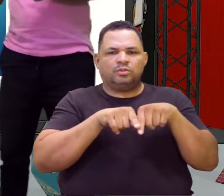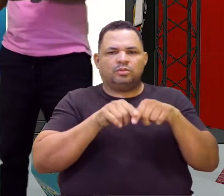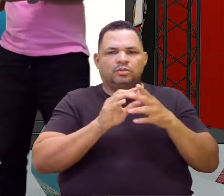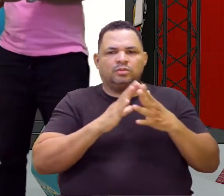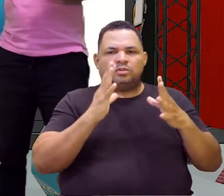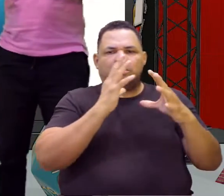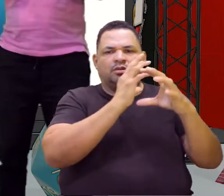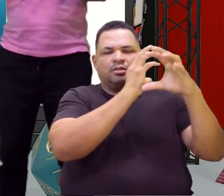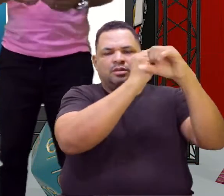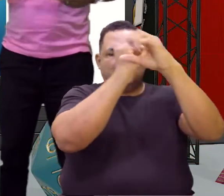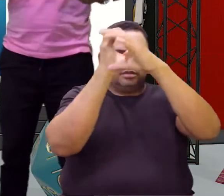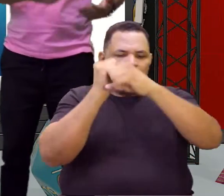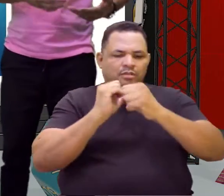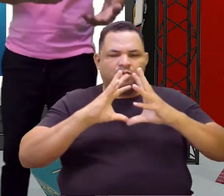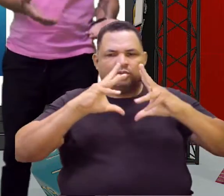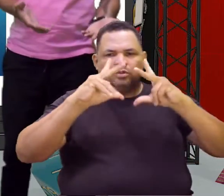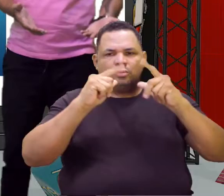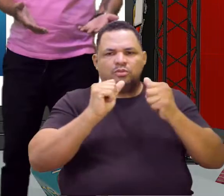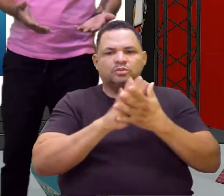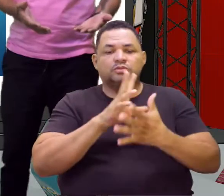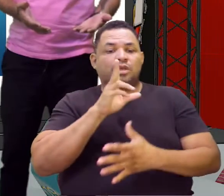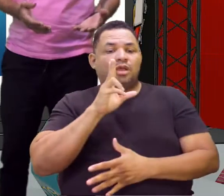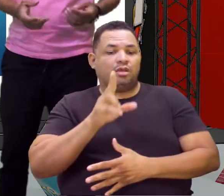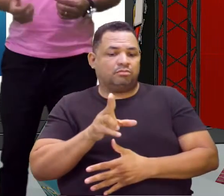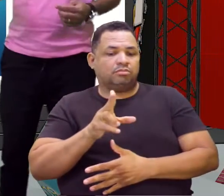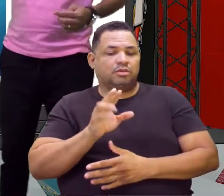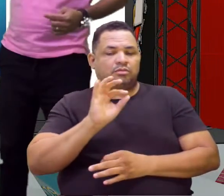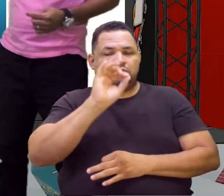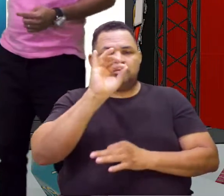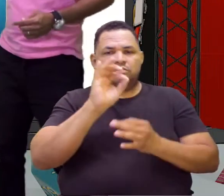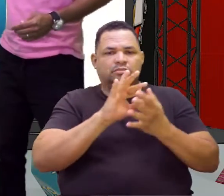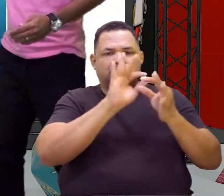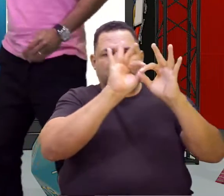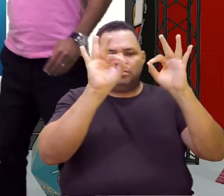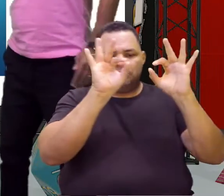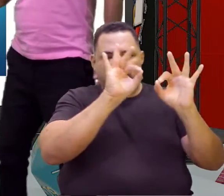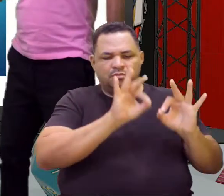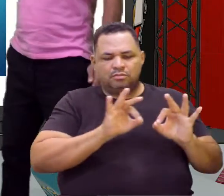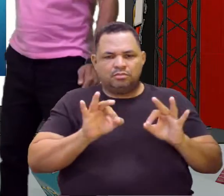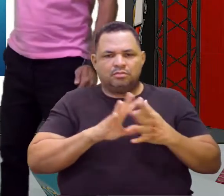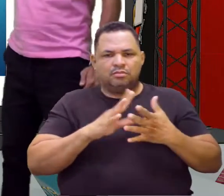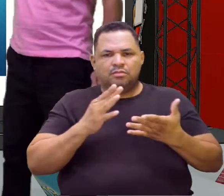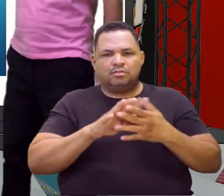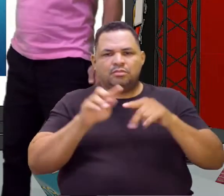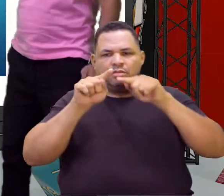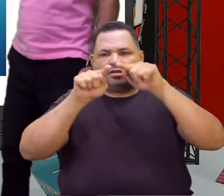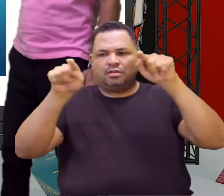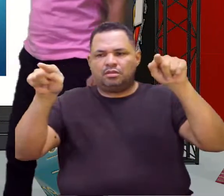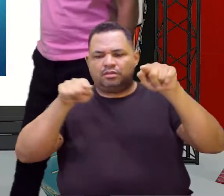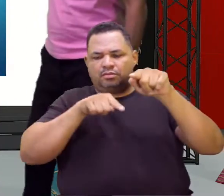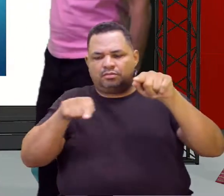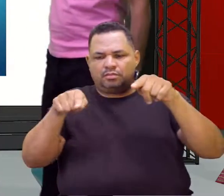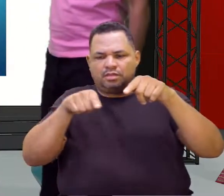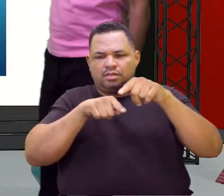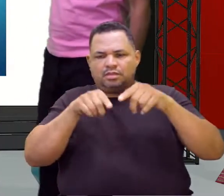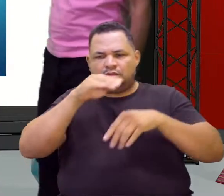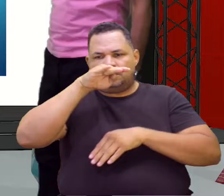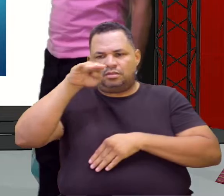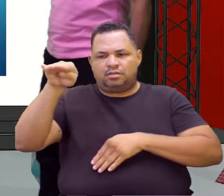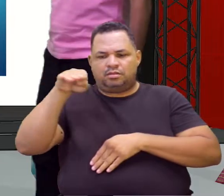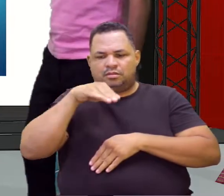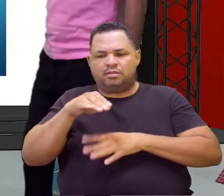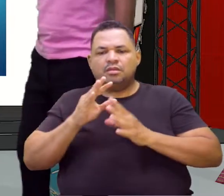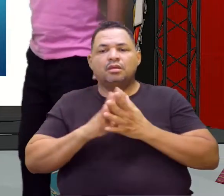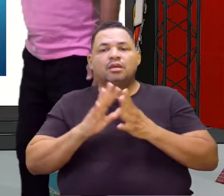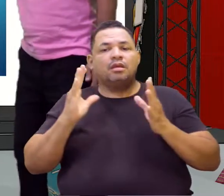vai calcular perímetro, todos os lados são iguais. Retângulo, os lados paralelos são iguais. Então, esse lado é